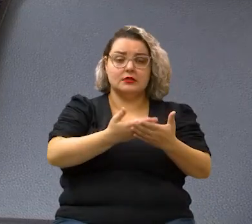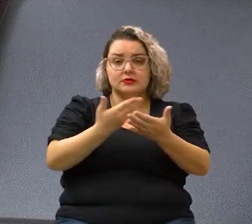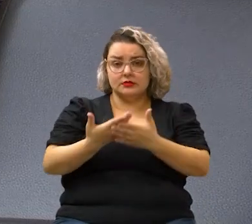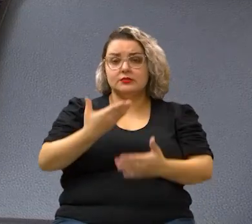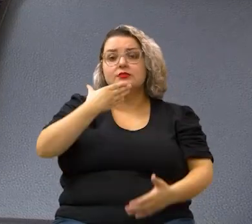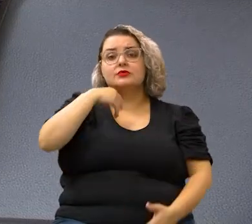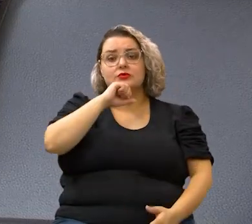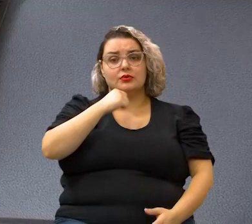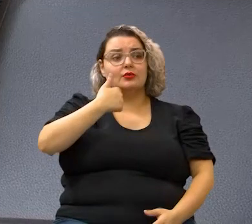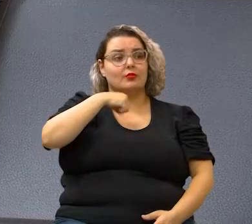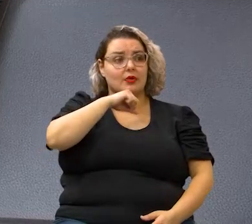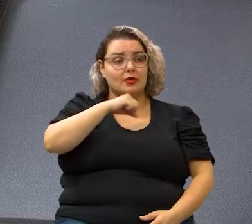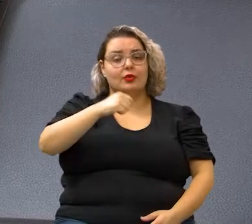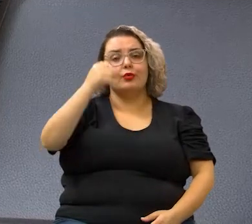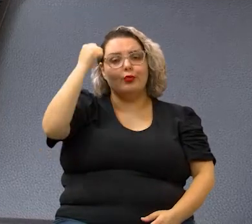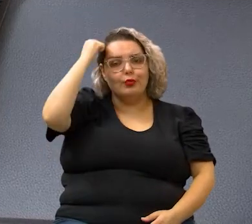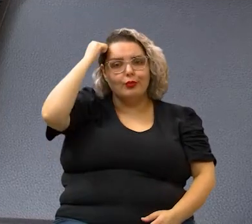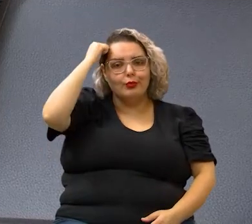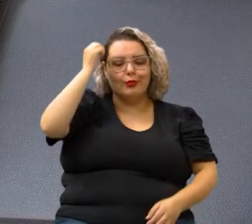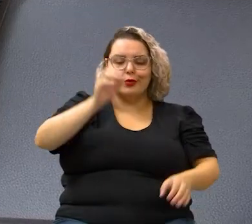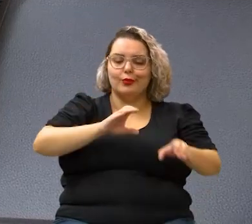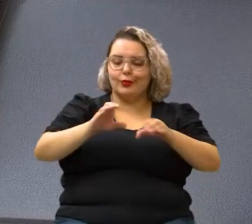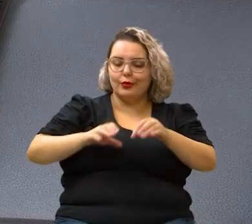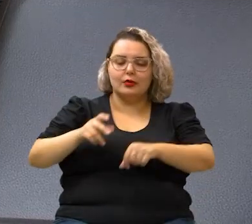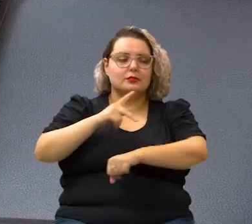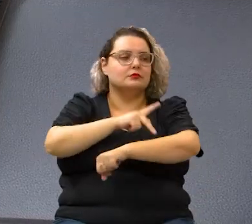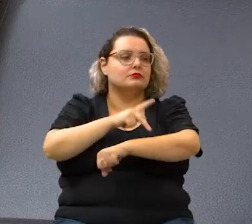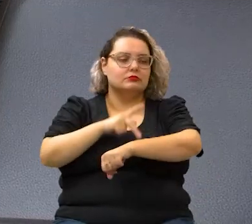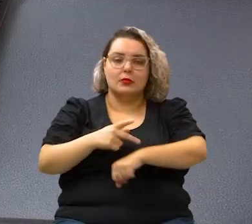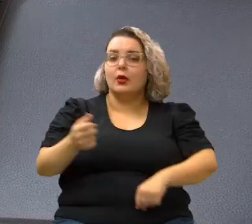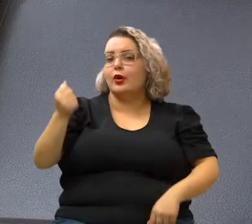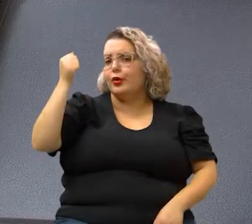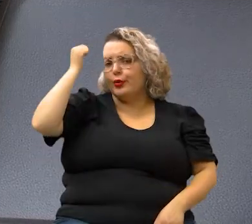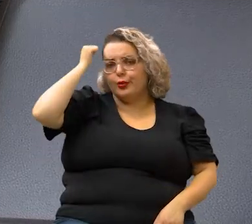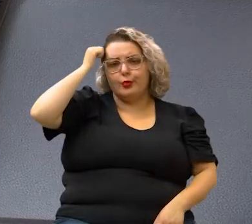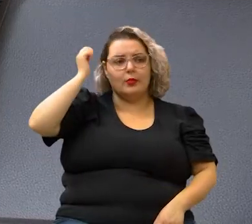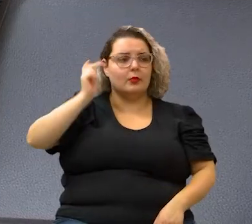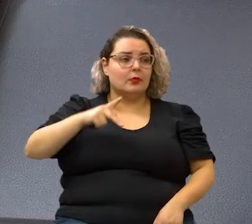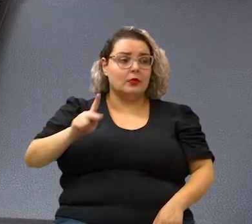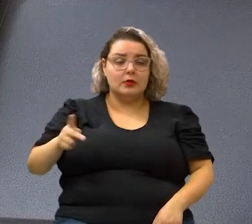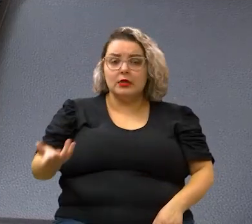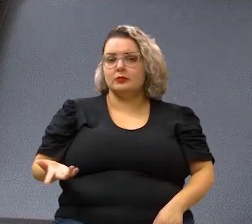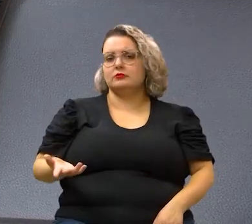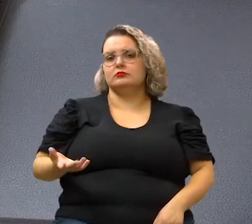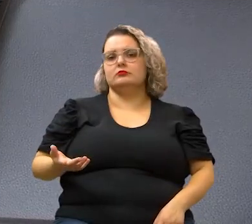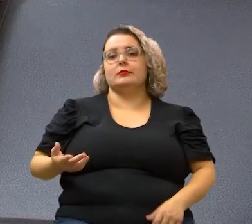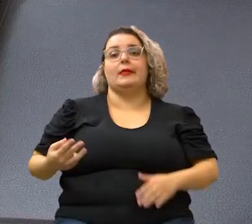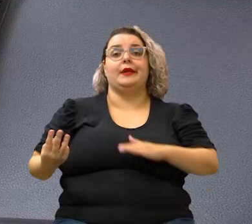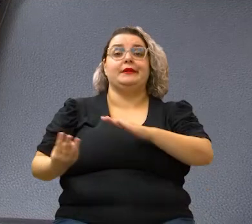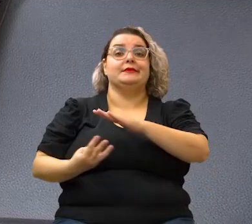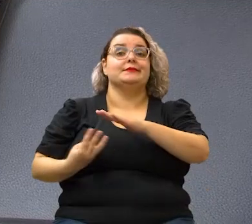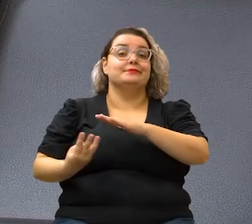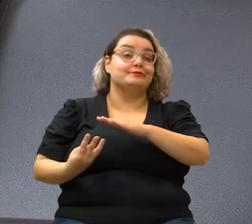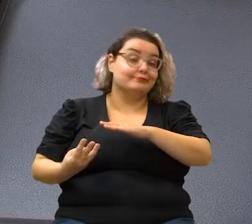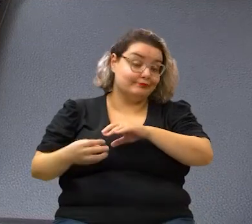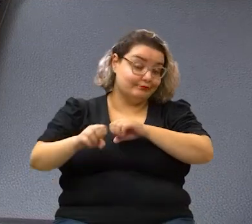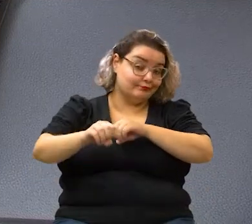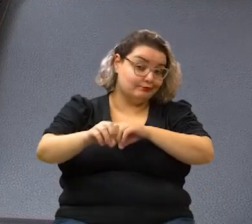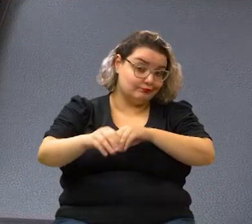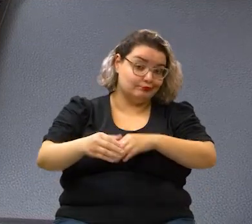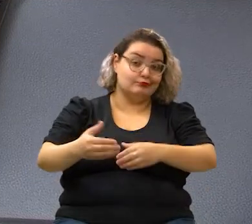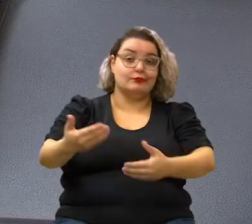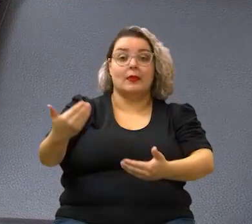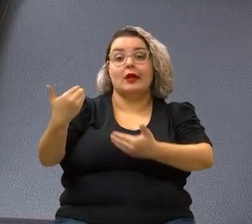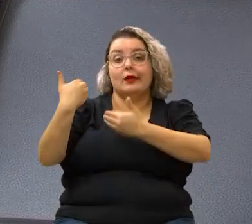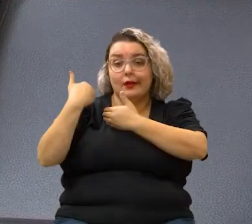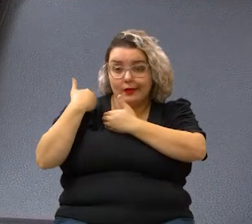os pais culpam o coordenador pedagógico, culpam a professora, eles acabam terceirizando a educação, né?